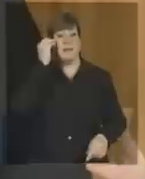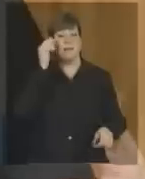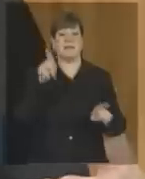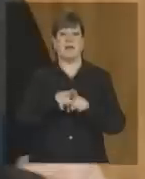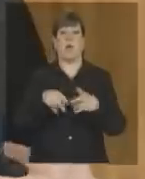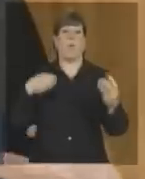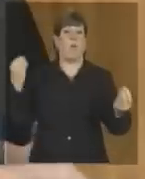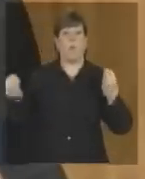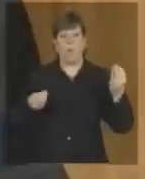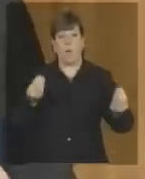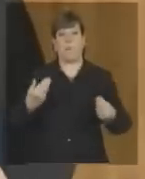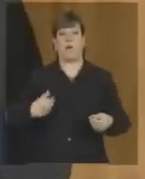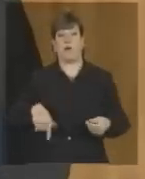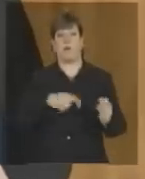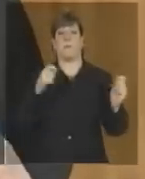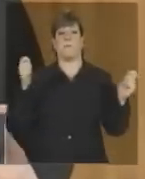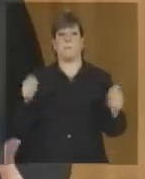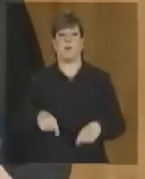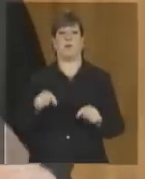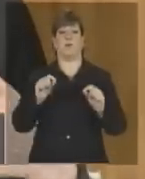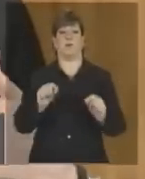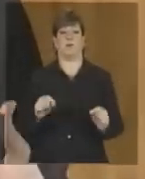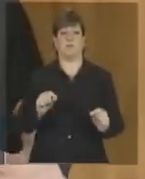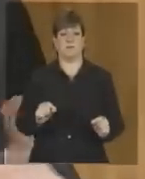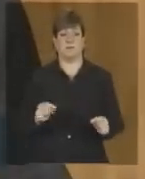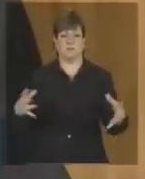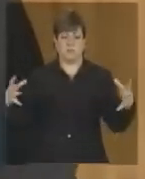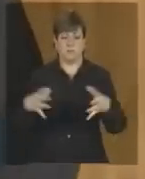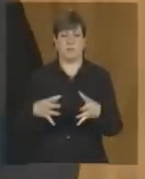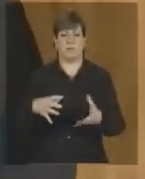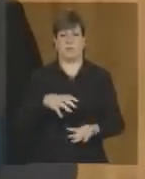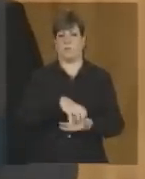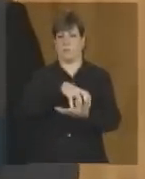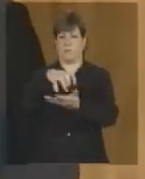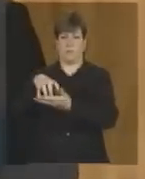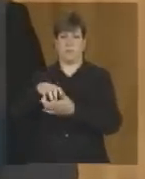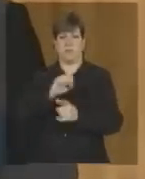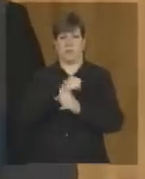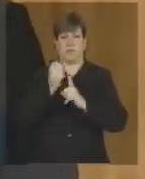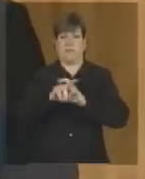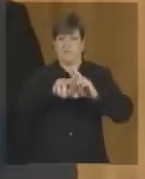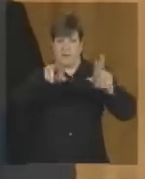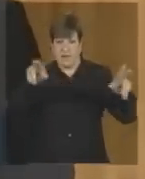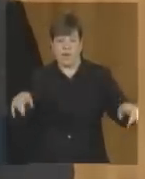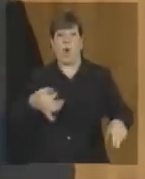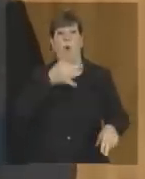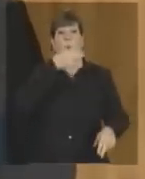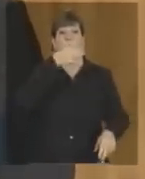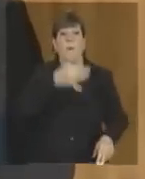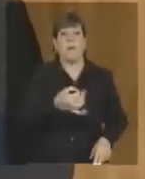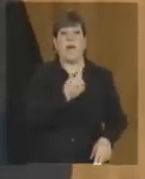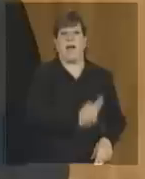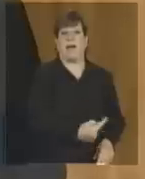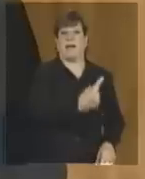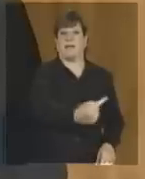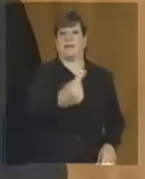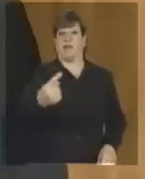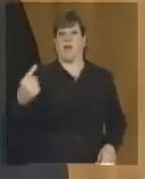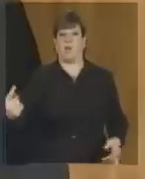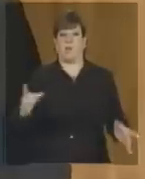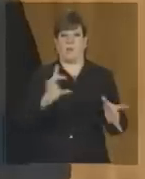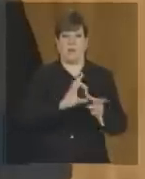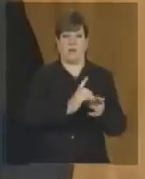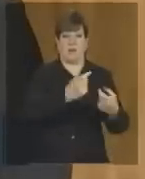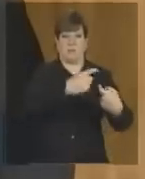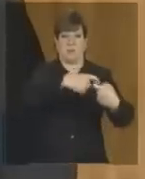como nós podemos não apenas mobilizar pessoas, mas também diferentes grupos da sociedade para lidar de diferentes questões, porque estão todas